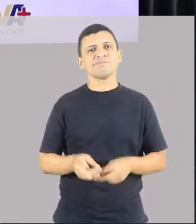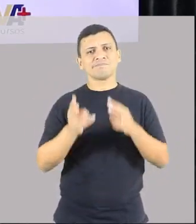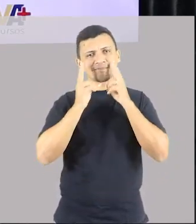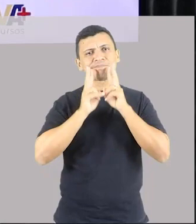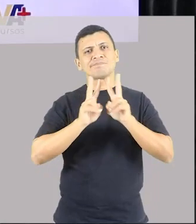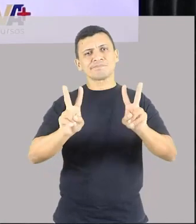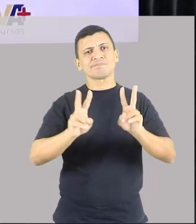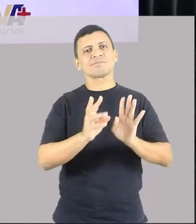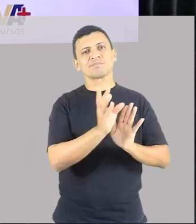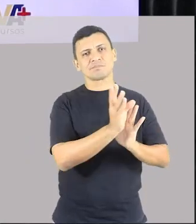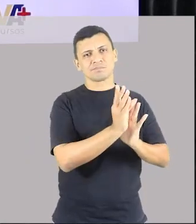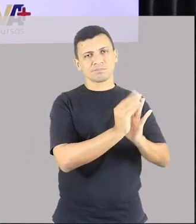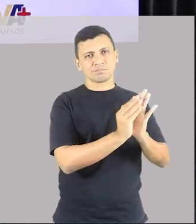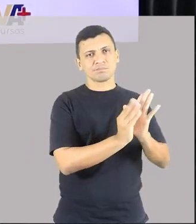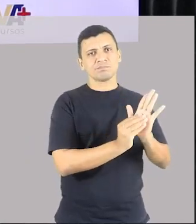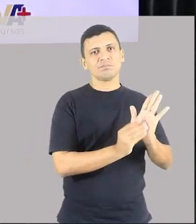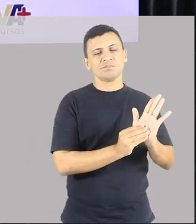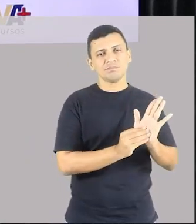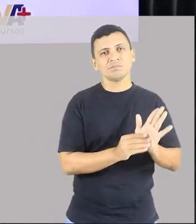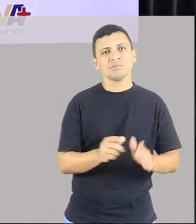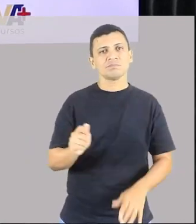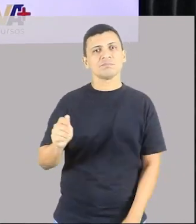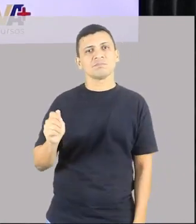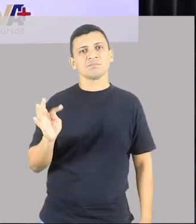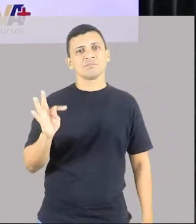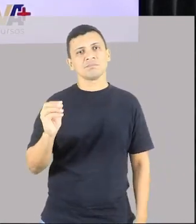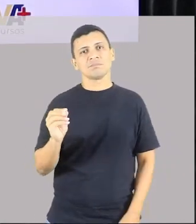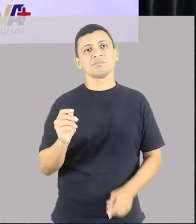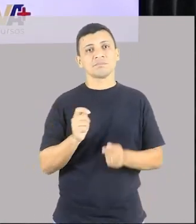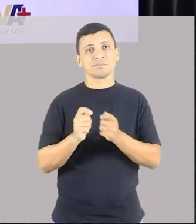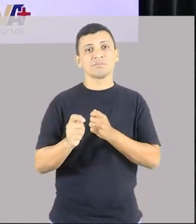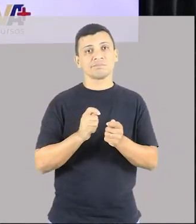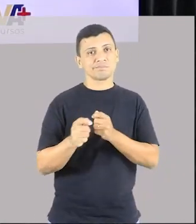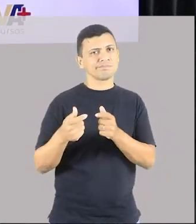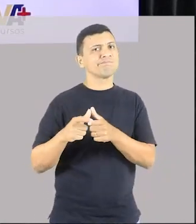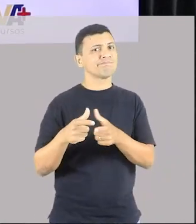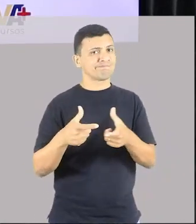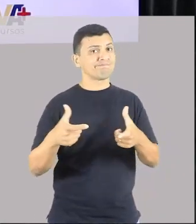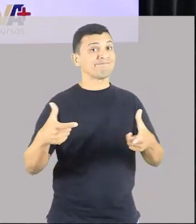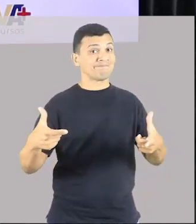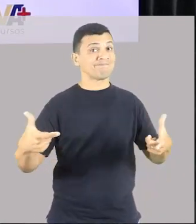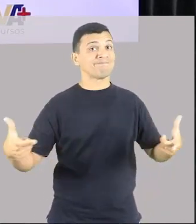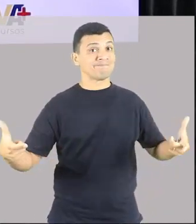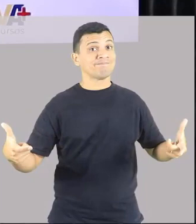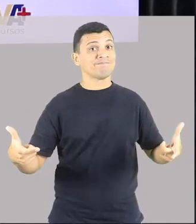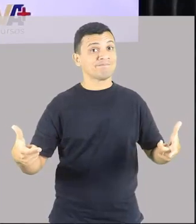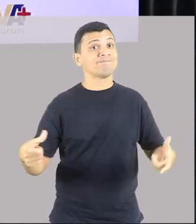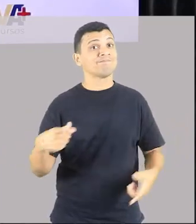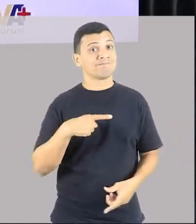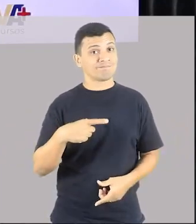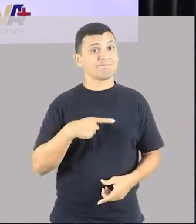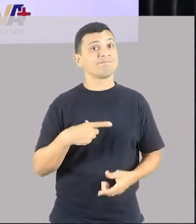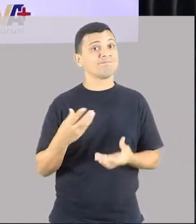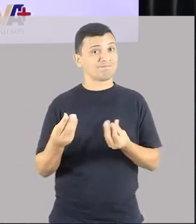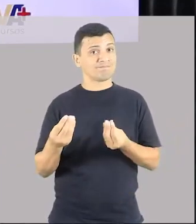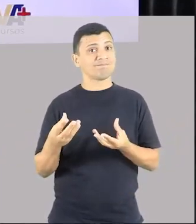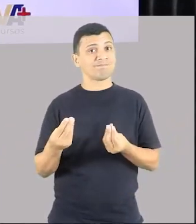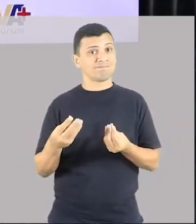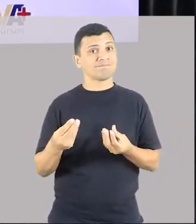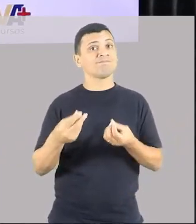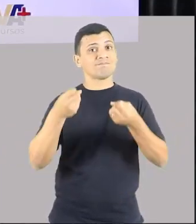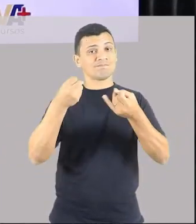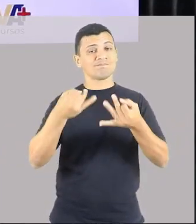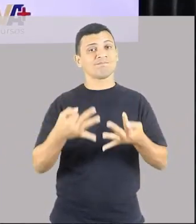claramente que o conteúdo de ato administrativo é um conteúdo amplo, é um conteúdo extenso, tem muita coisa para a gente falar sobre